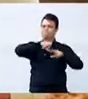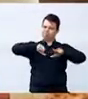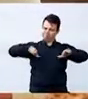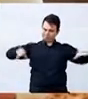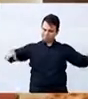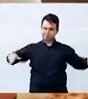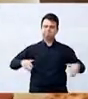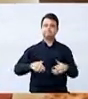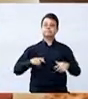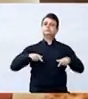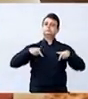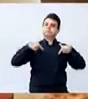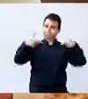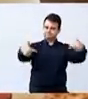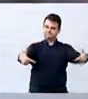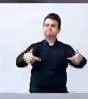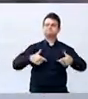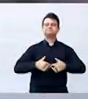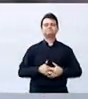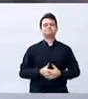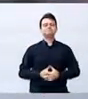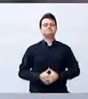tem na luta.